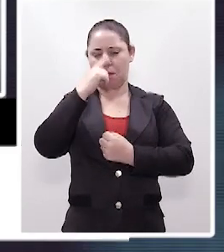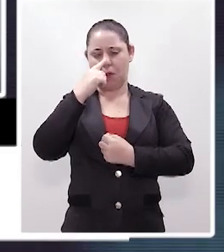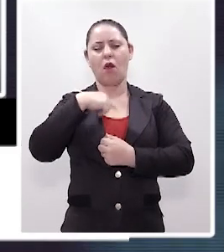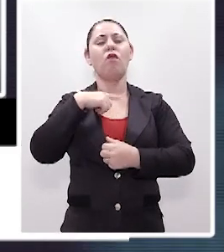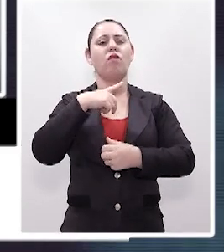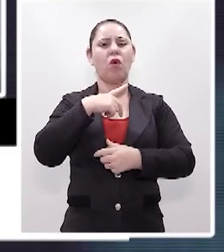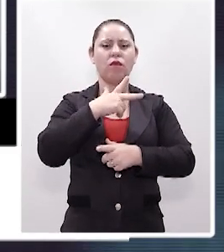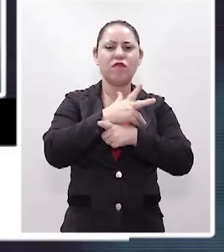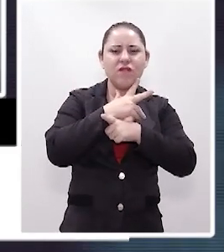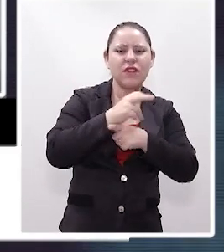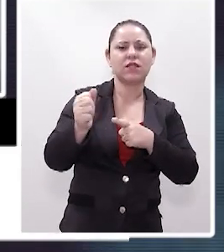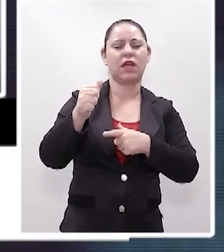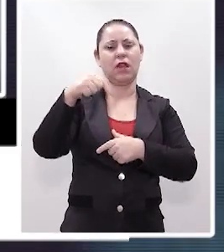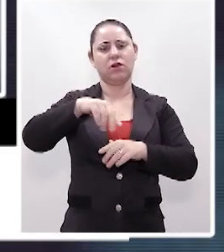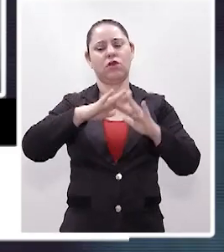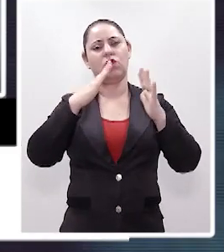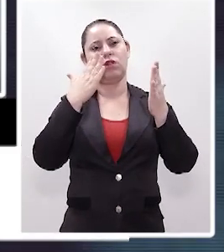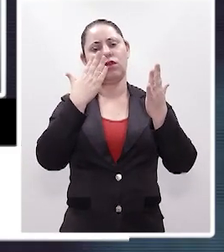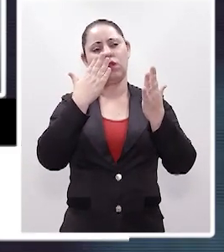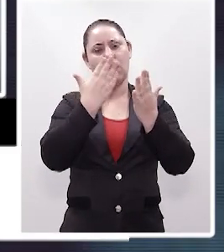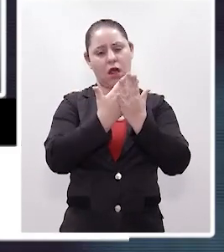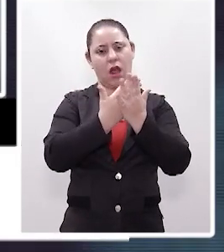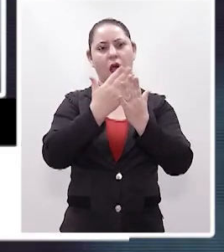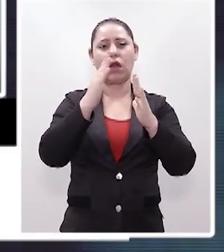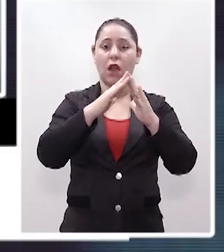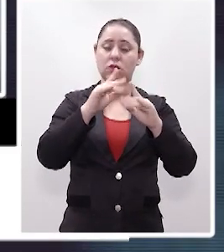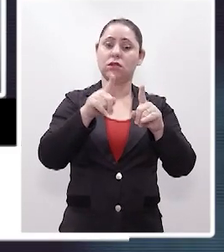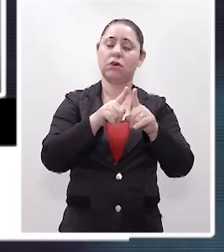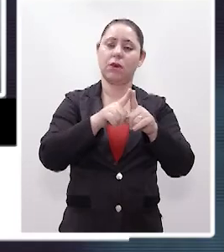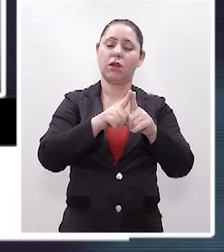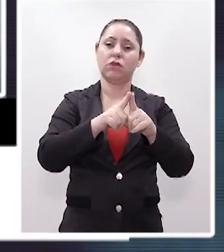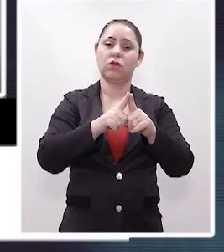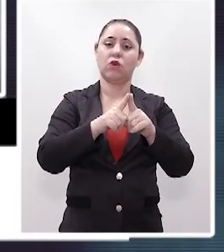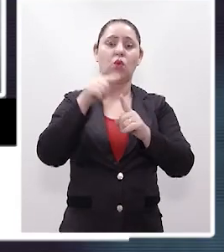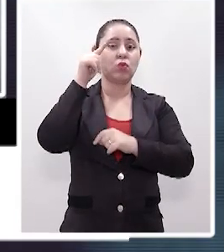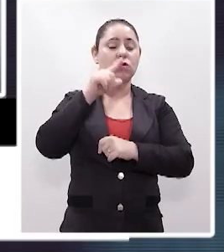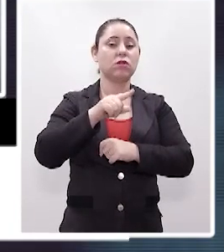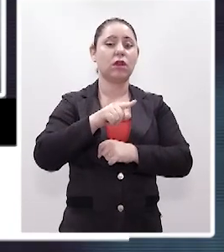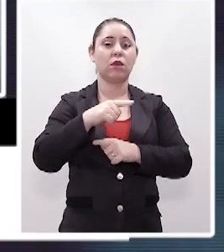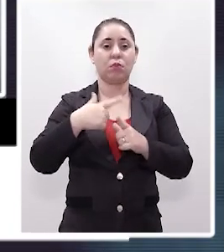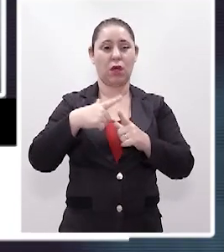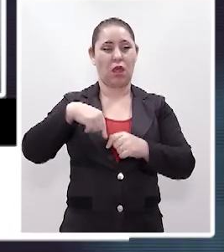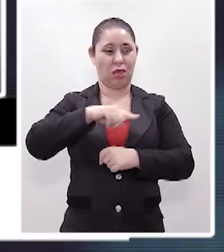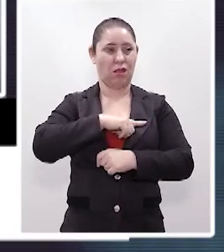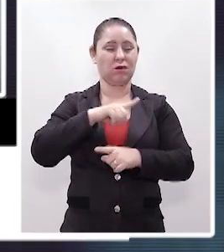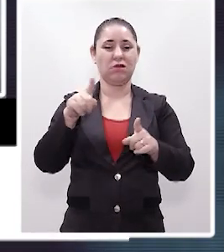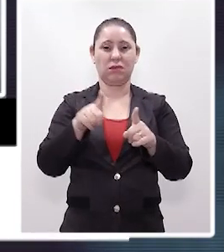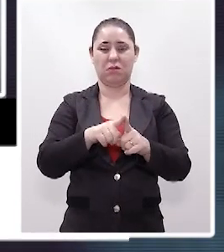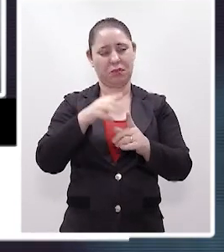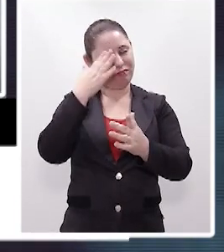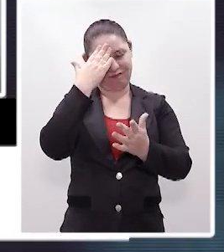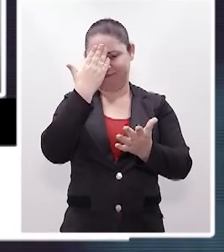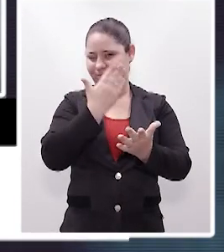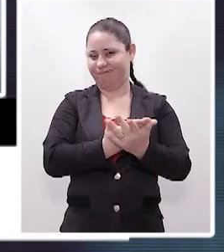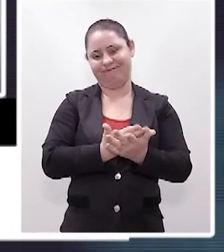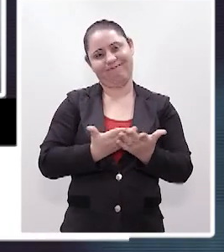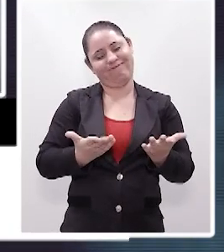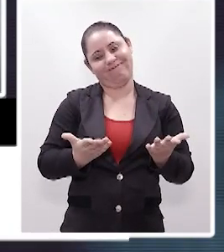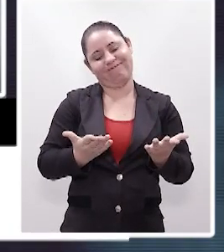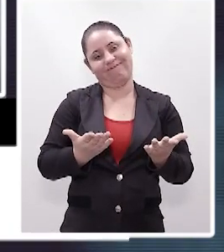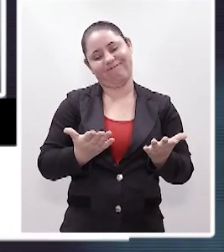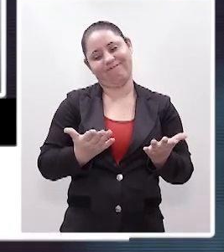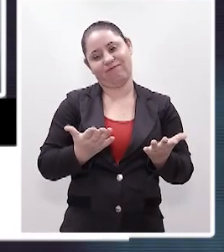vou conseguir aqui em casa, fica tranquila, eu vou dar conta. Porque até a gente acaba ficando desacreditado,